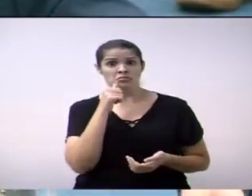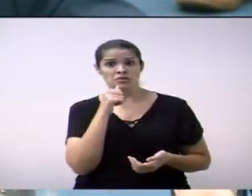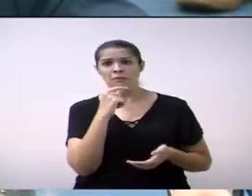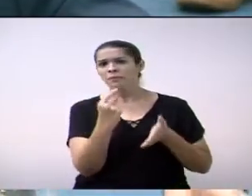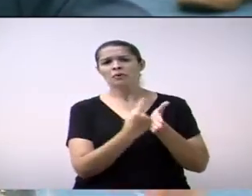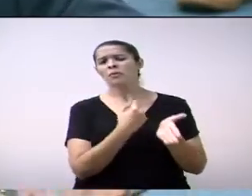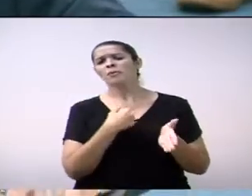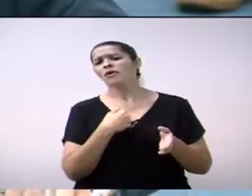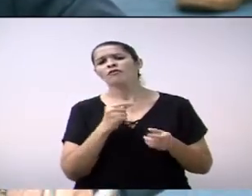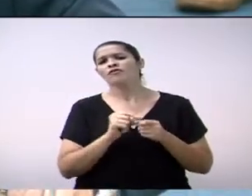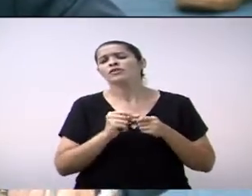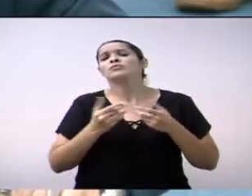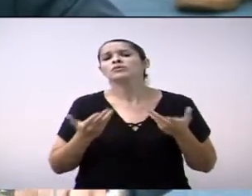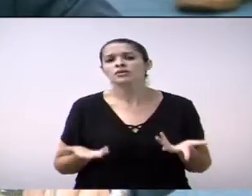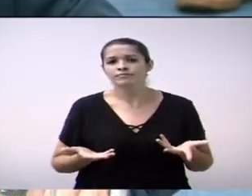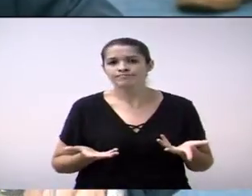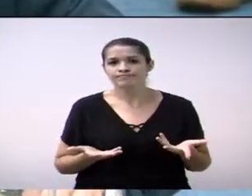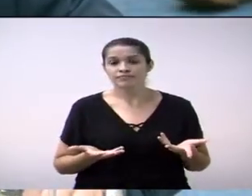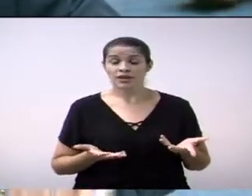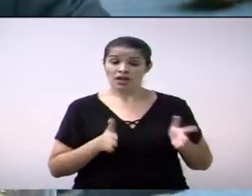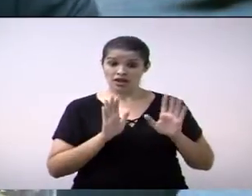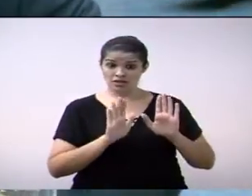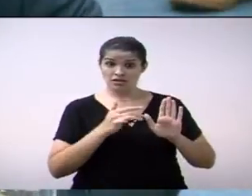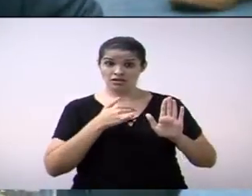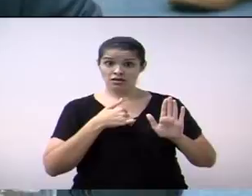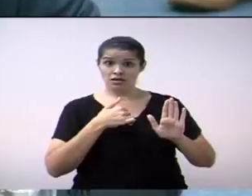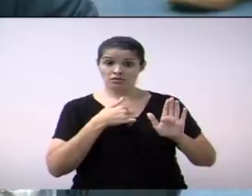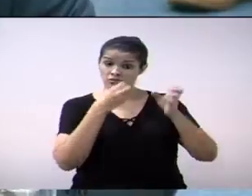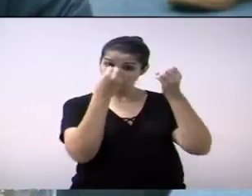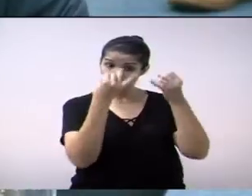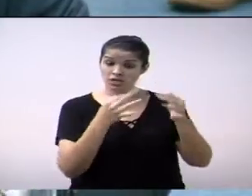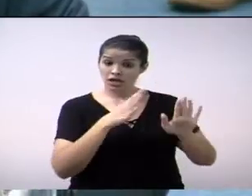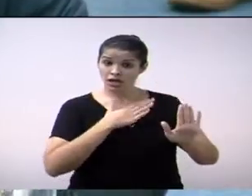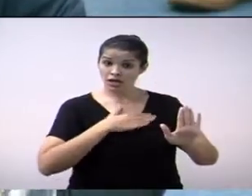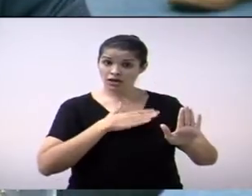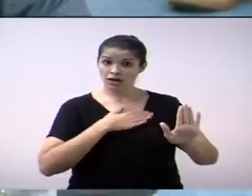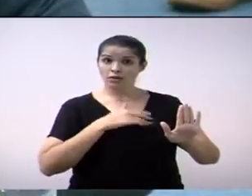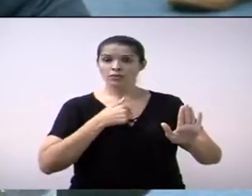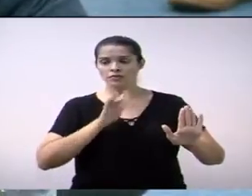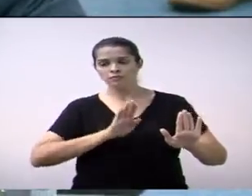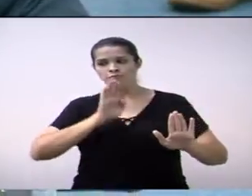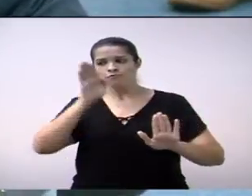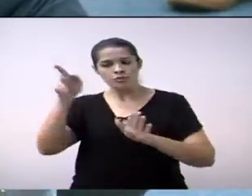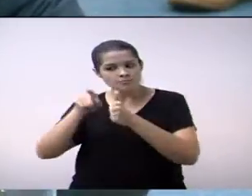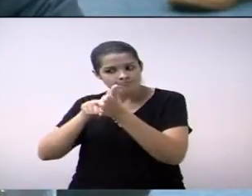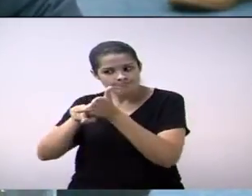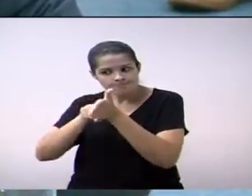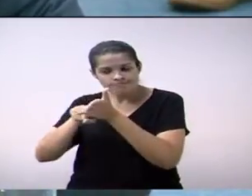estava acontecendo. Fui conversar na Secretaria de Saúde e tive a informação